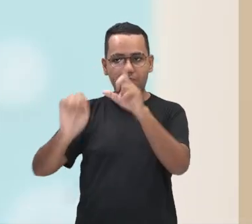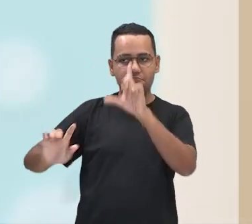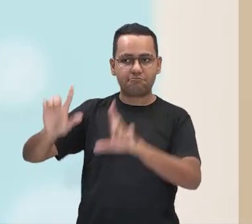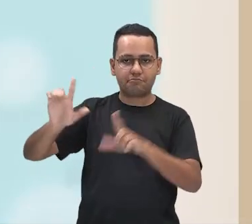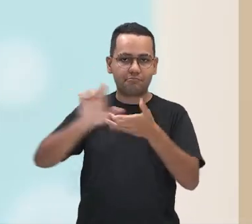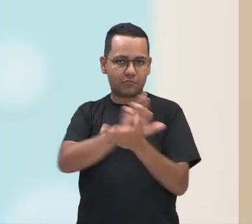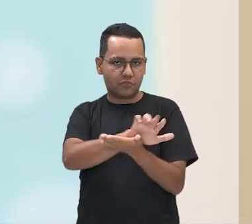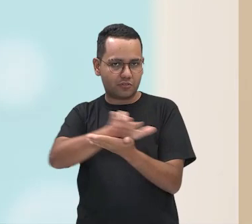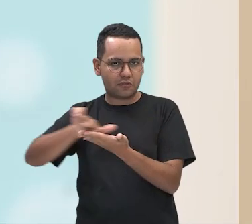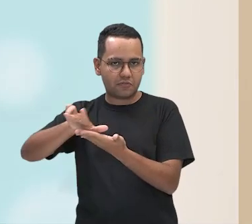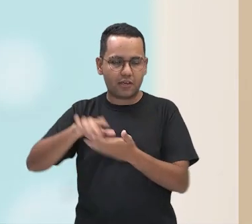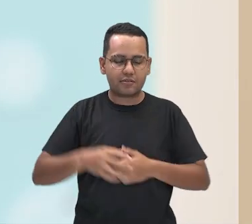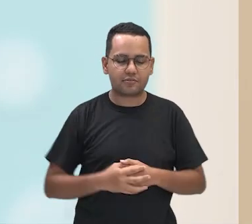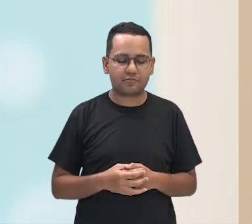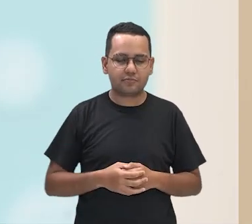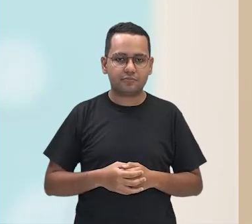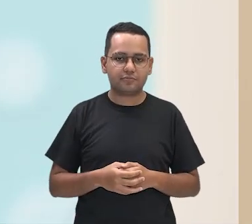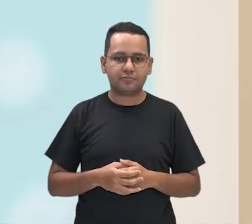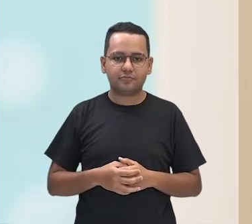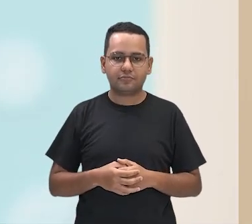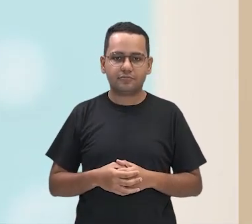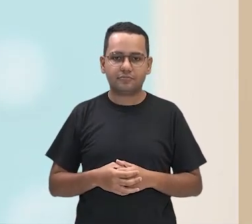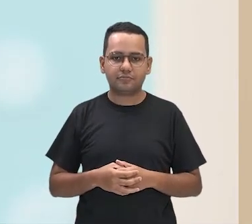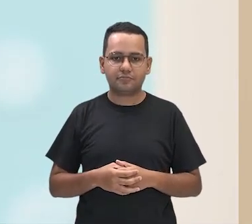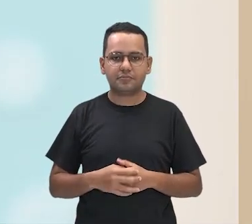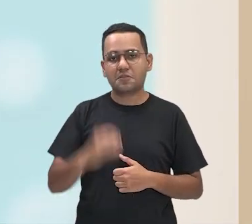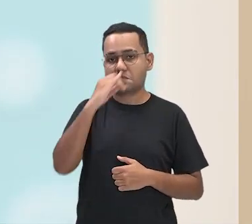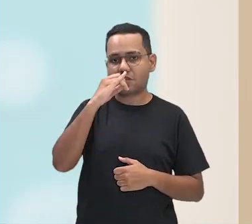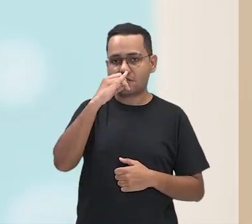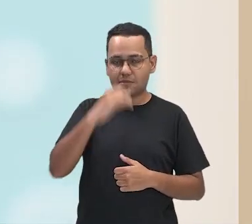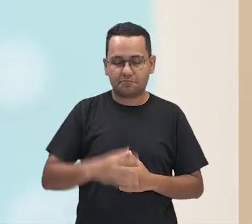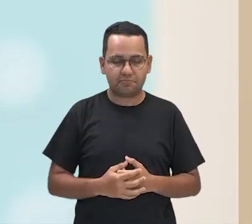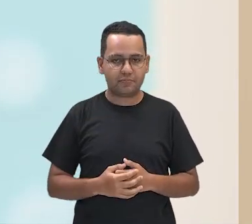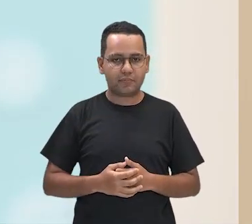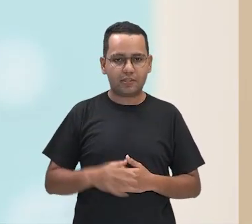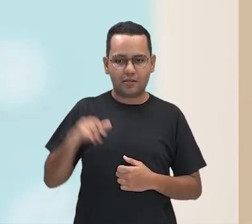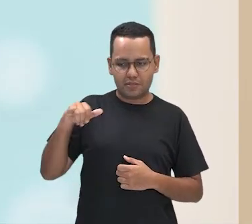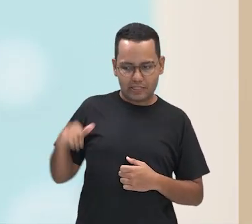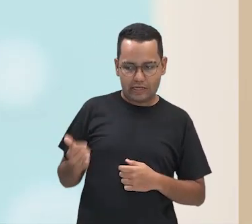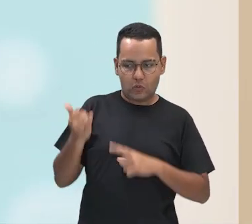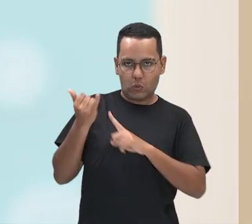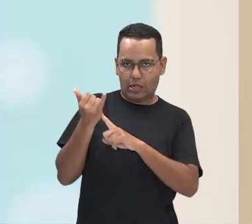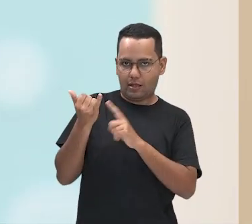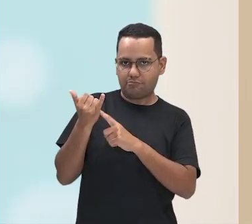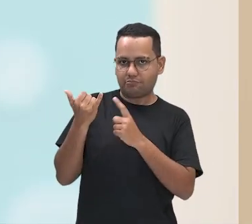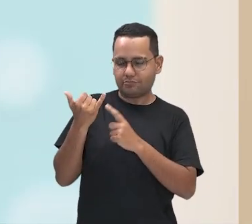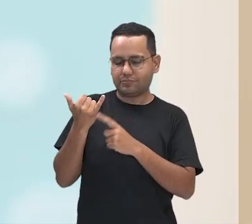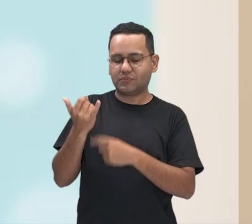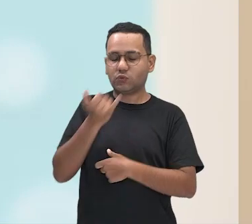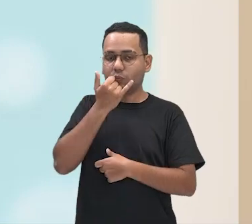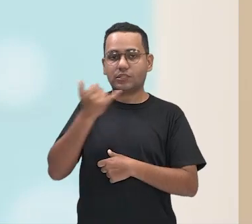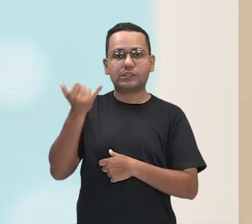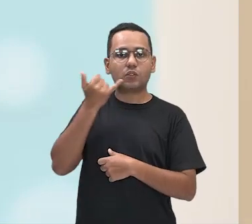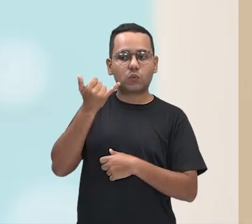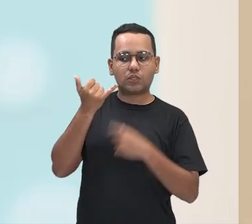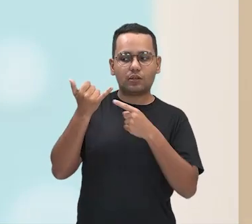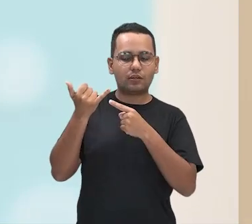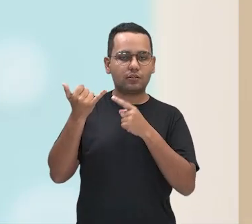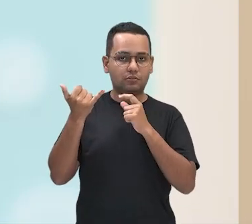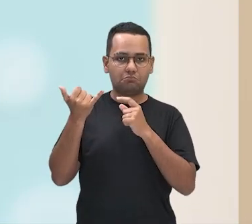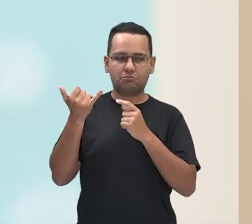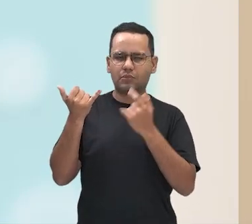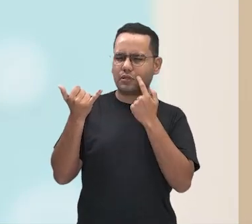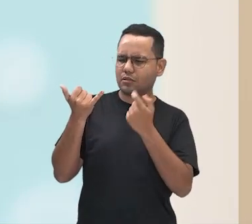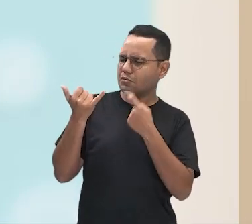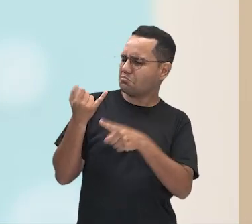sempre tem algum recurso tecnológico por perto. E o celular é uma coisa interessante, né? Hoje em dia, se você sair de casa sem